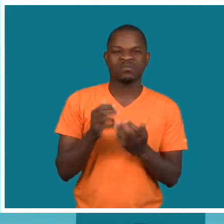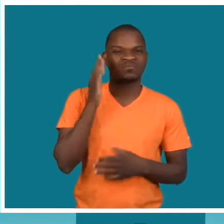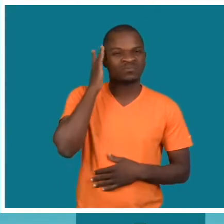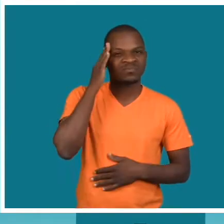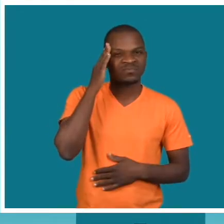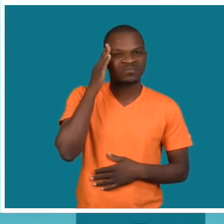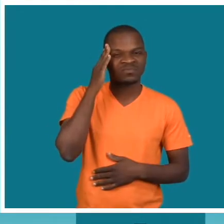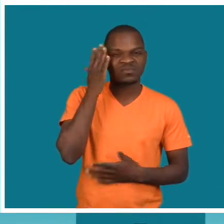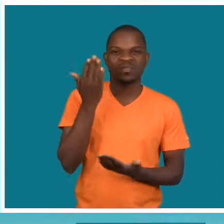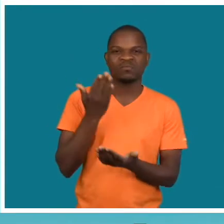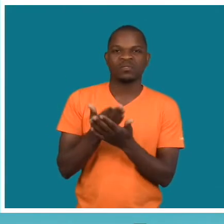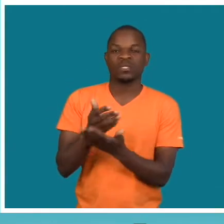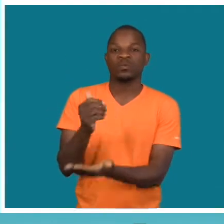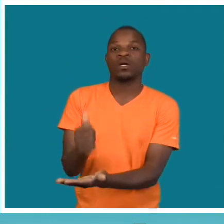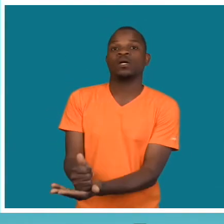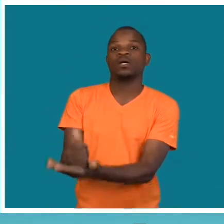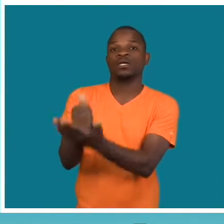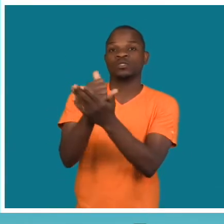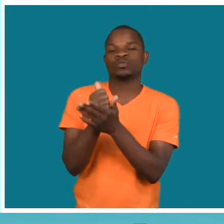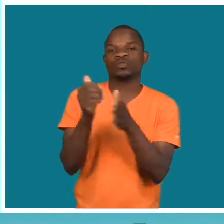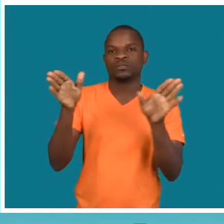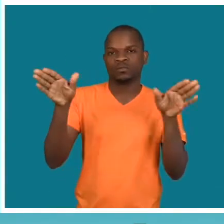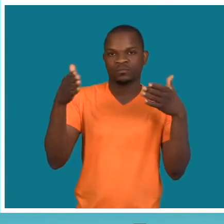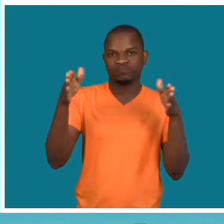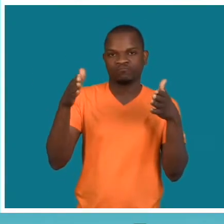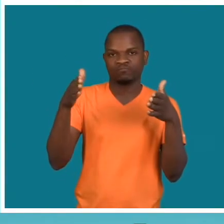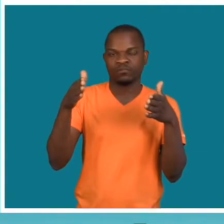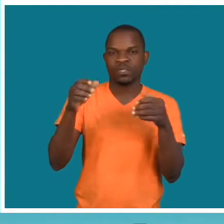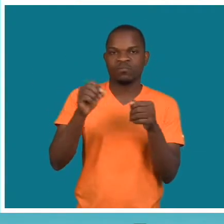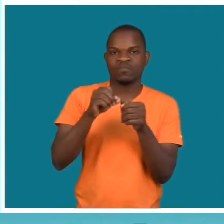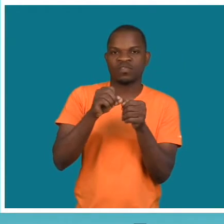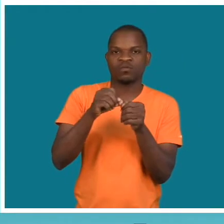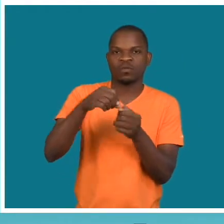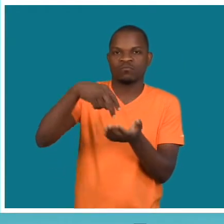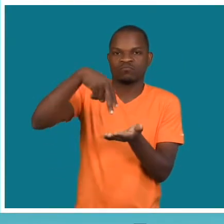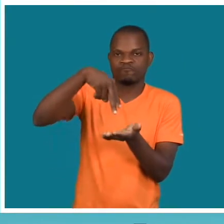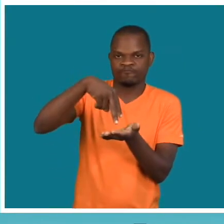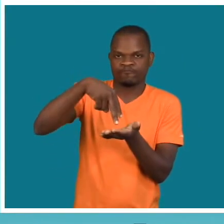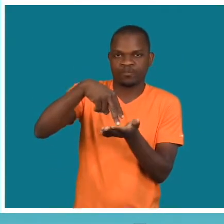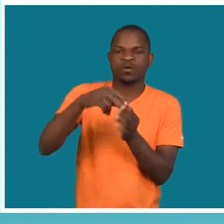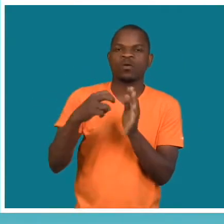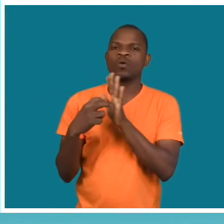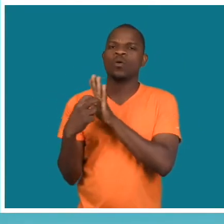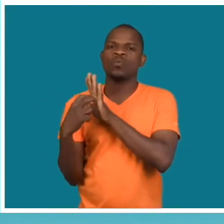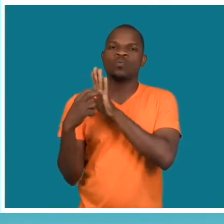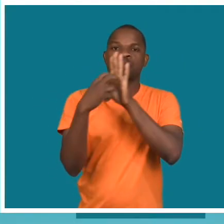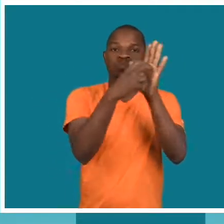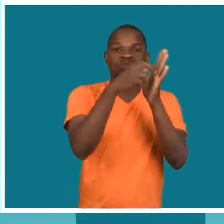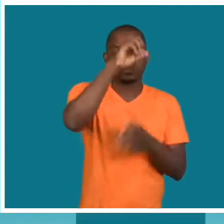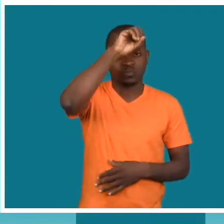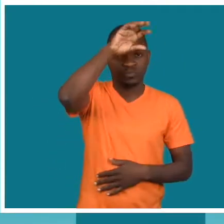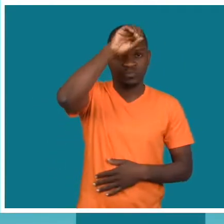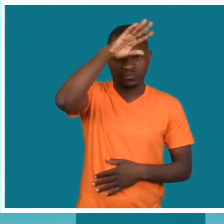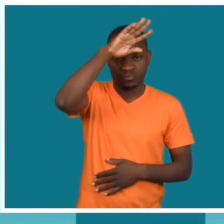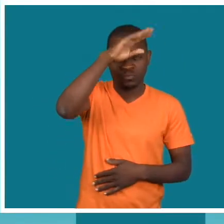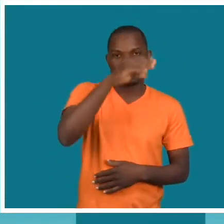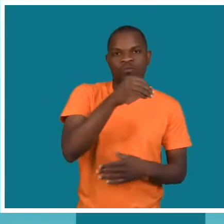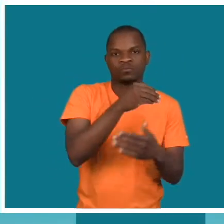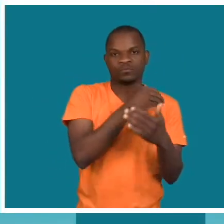quis as próteses. Eu continuei sempre à procura de ajudas privadas. Foi quando viajei para a Fica do Sul, tive estas próteses.